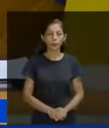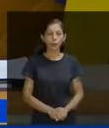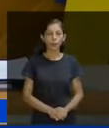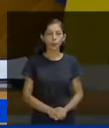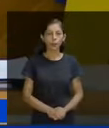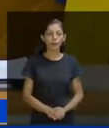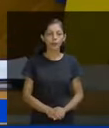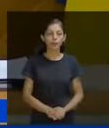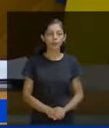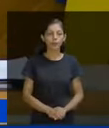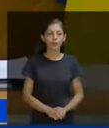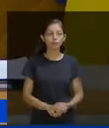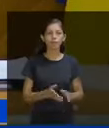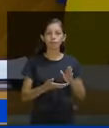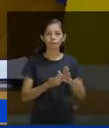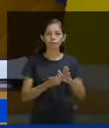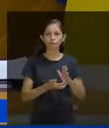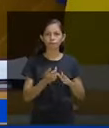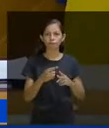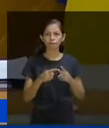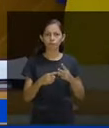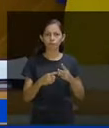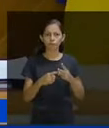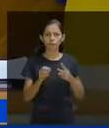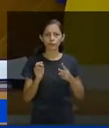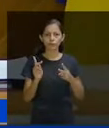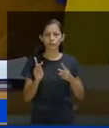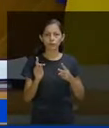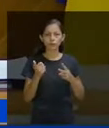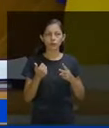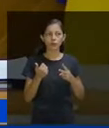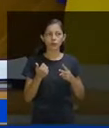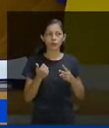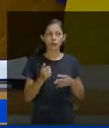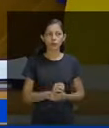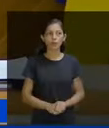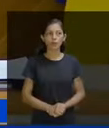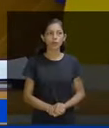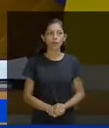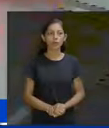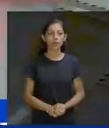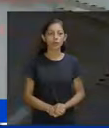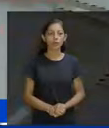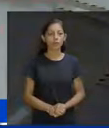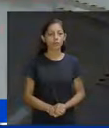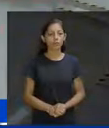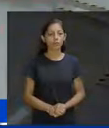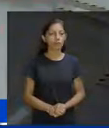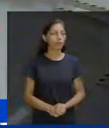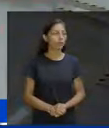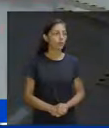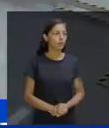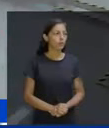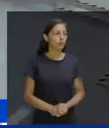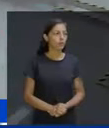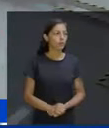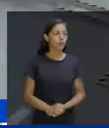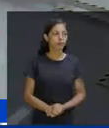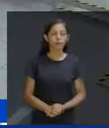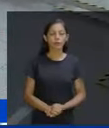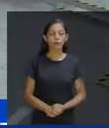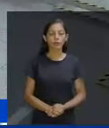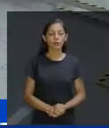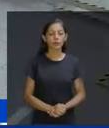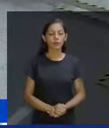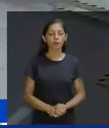Está retirado esse de pauta também? Da minha parte, não tem nenhuma razão para retirar. Imagem ampla